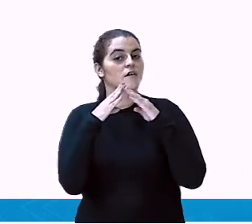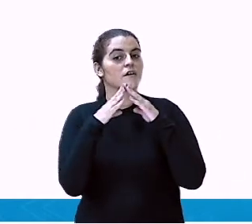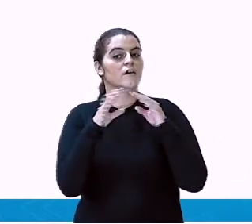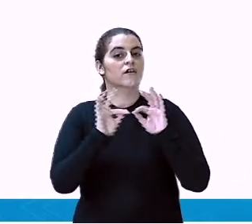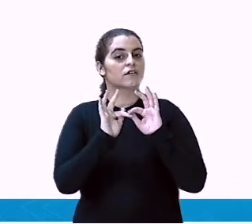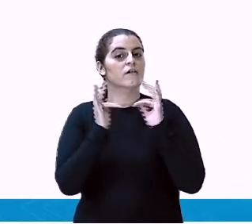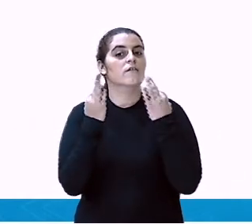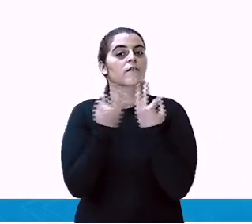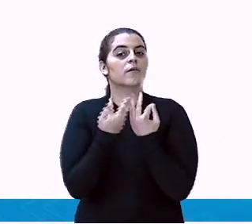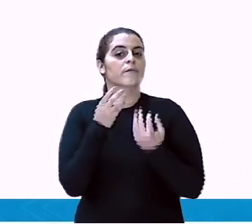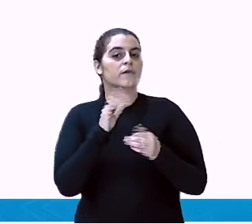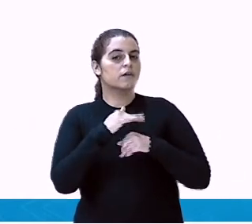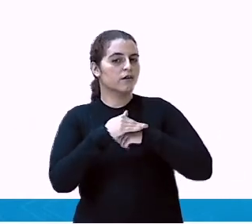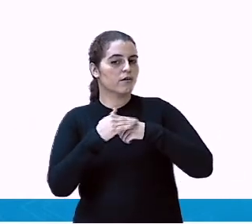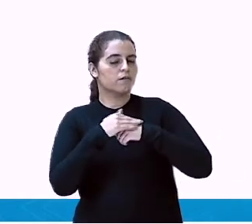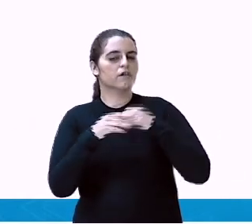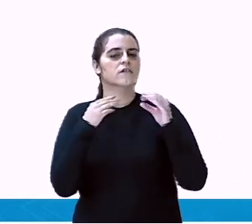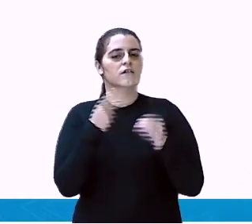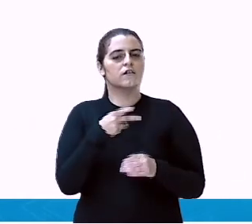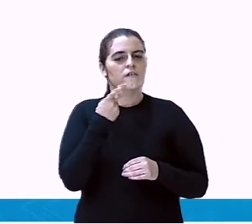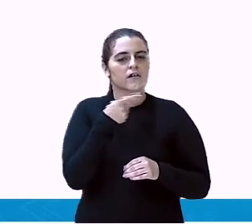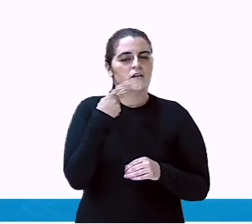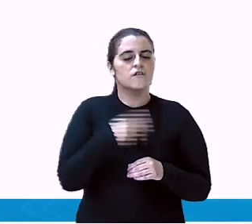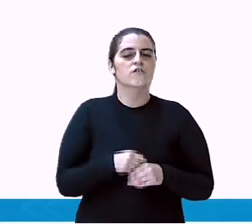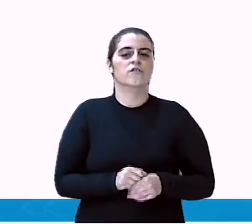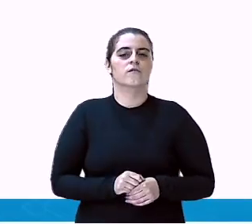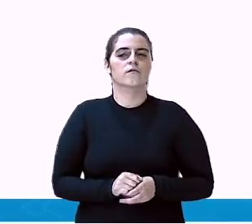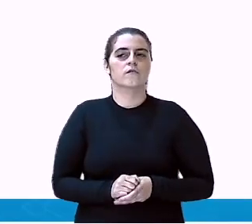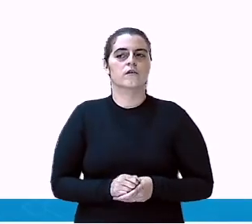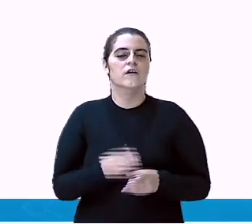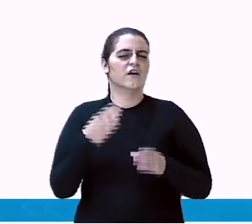sua família. E a nossa voz a gente usa muito para